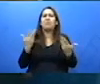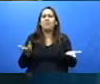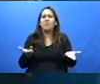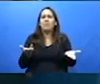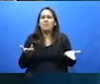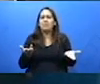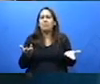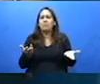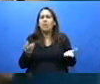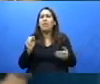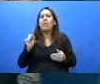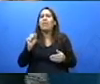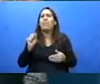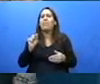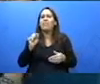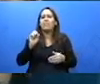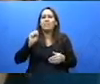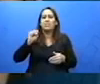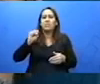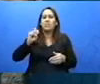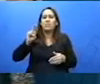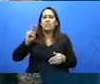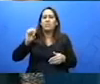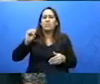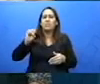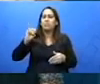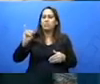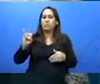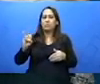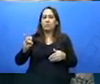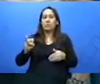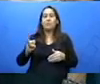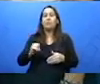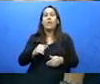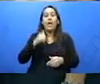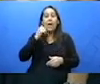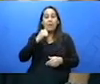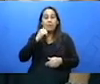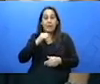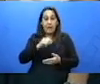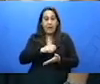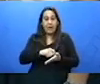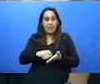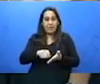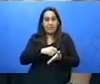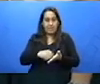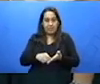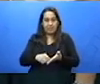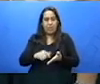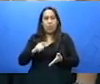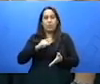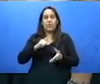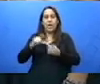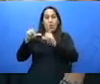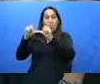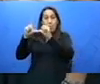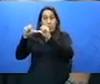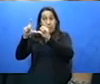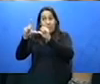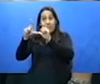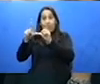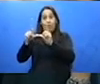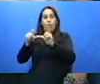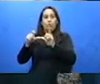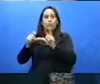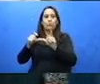minha. Quem será essa Suzy? A escritora conta que guarda uma foto da Suzy. Será